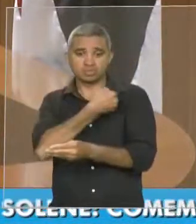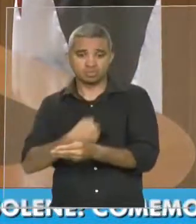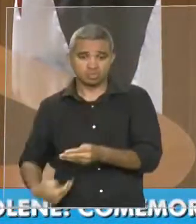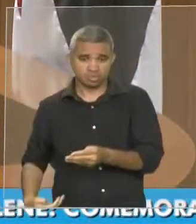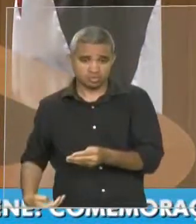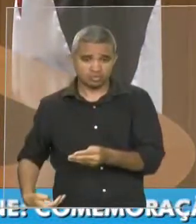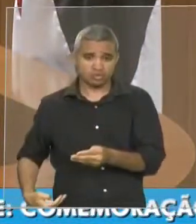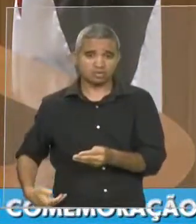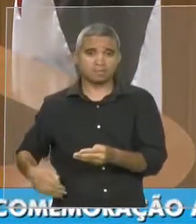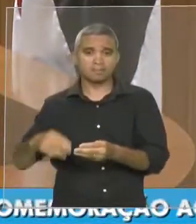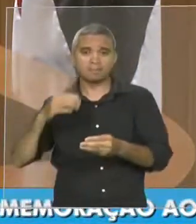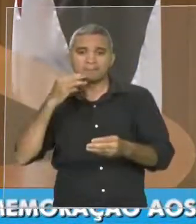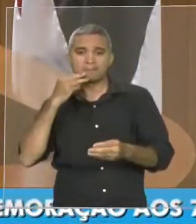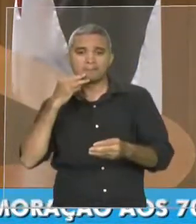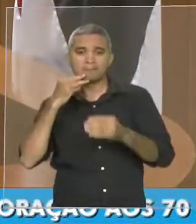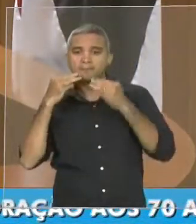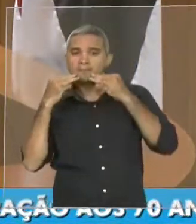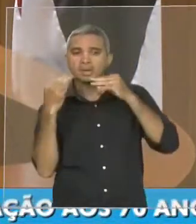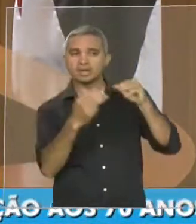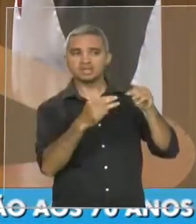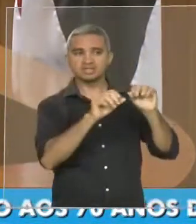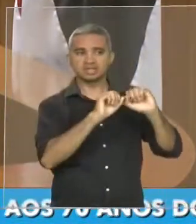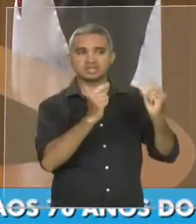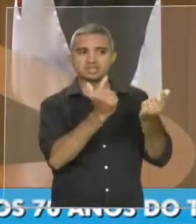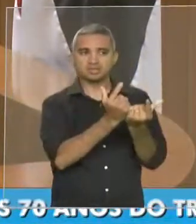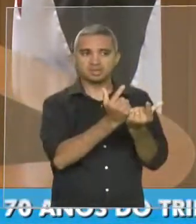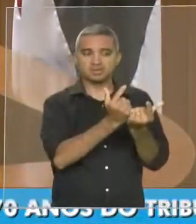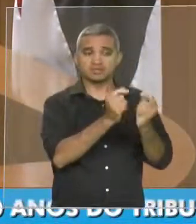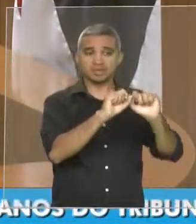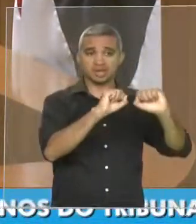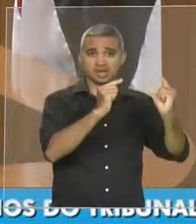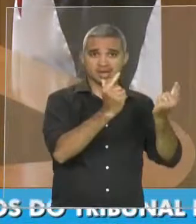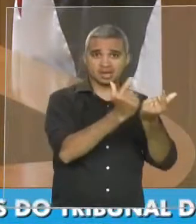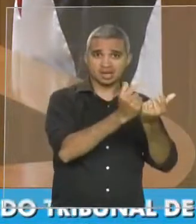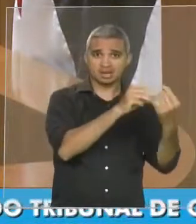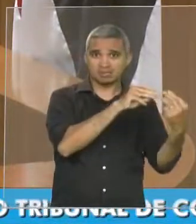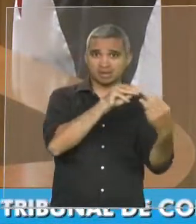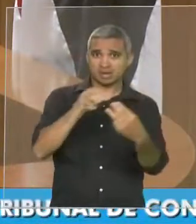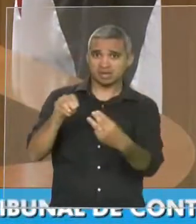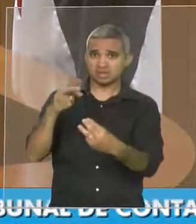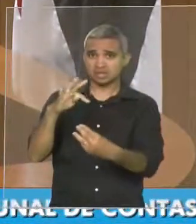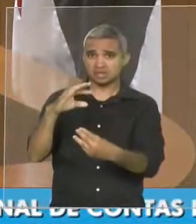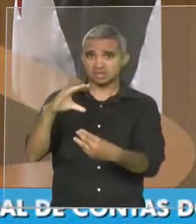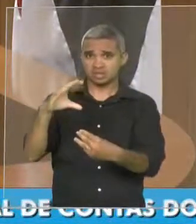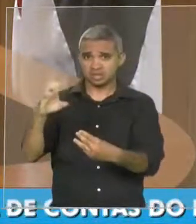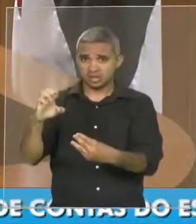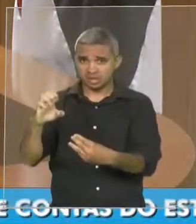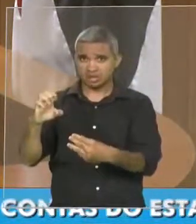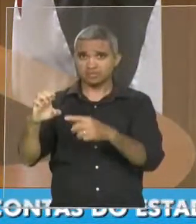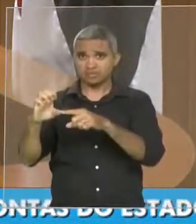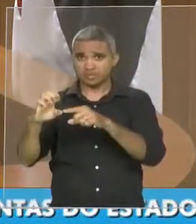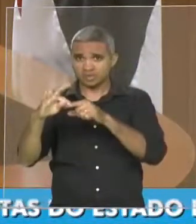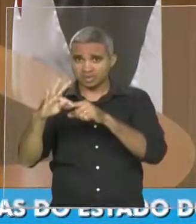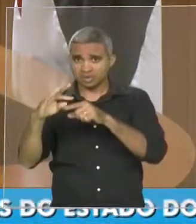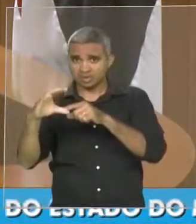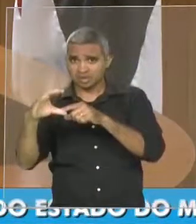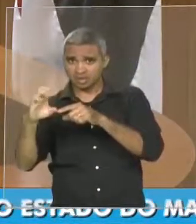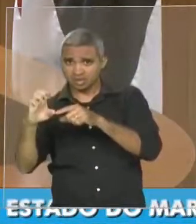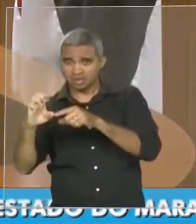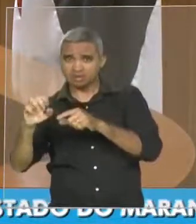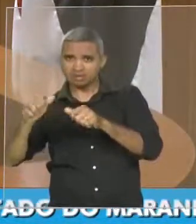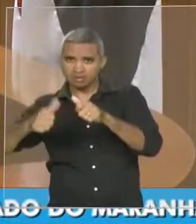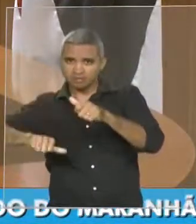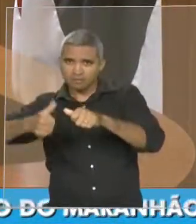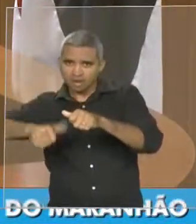a Assembleia encaminha para o Tribunal de Contas processa essas contas, emite